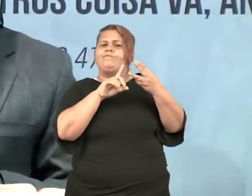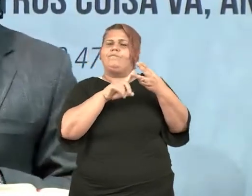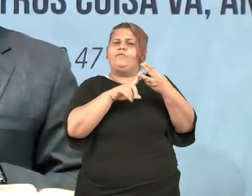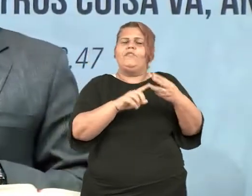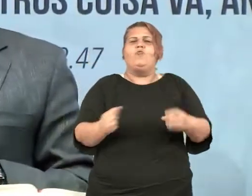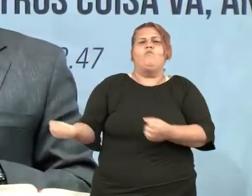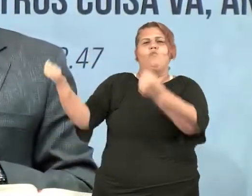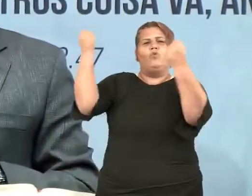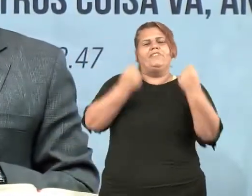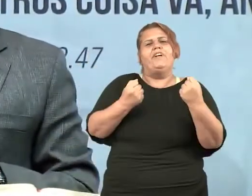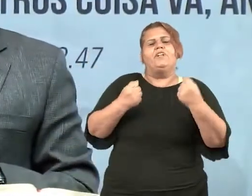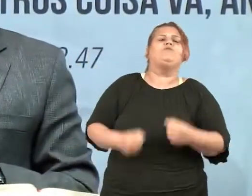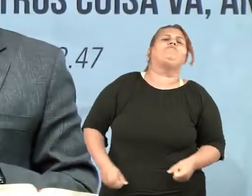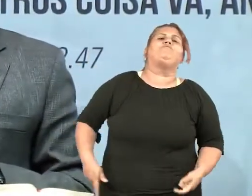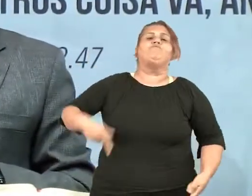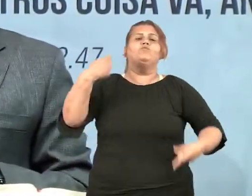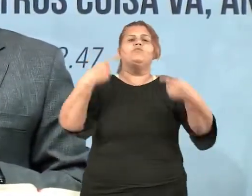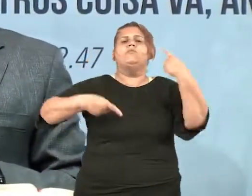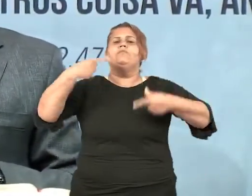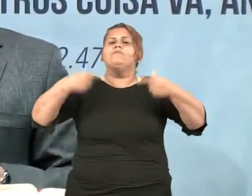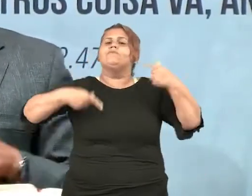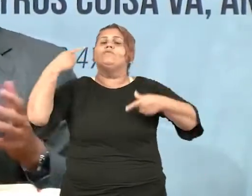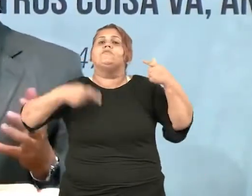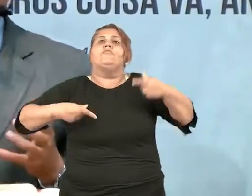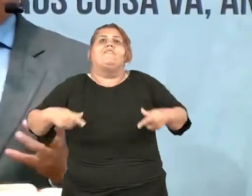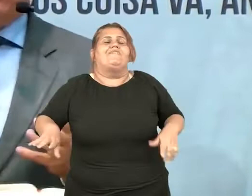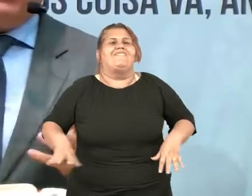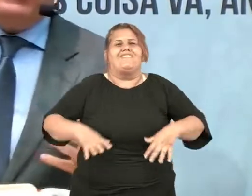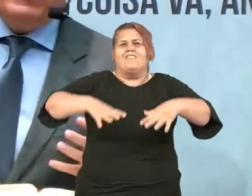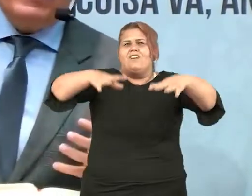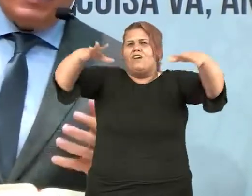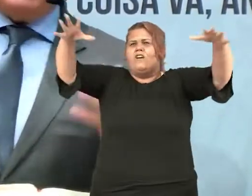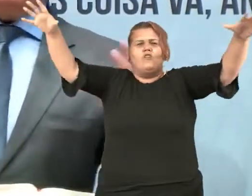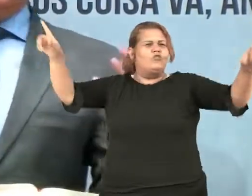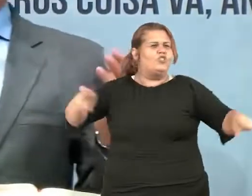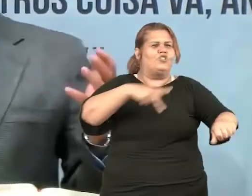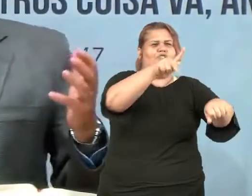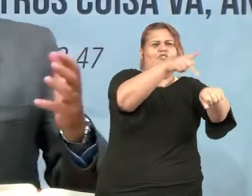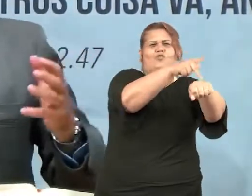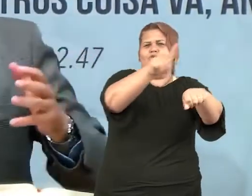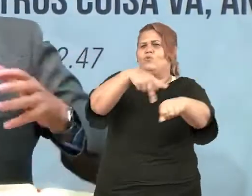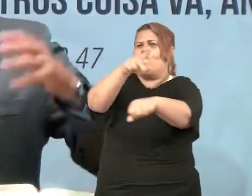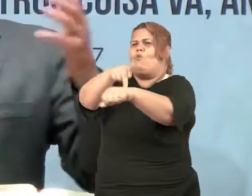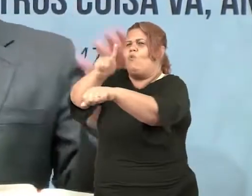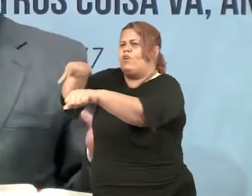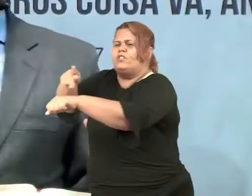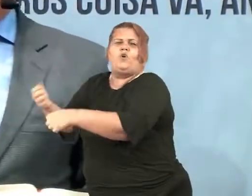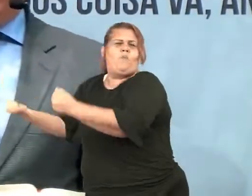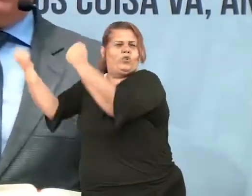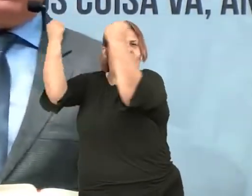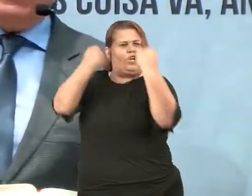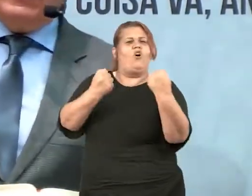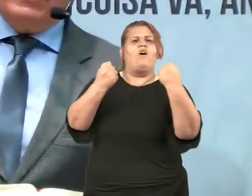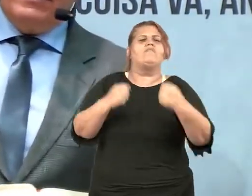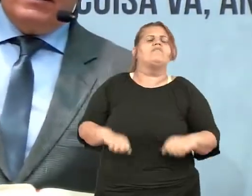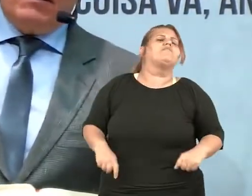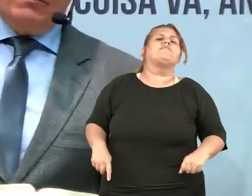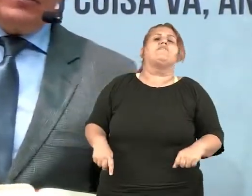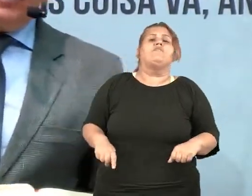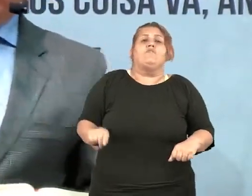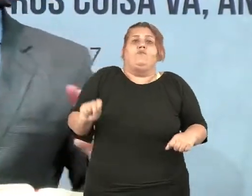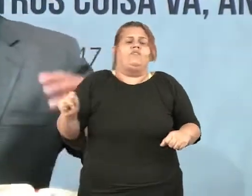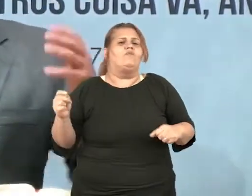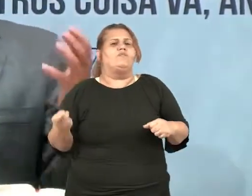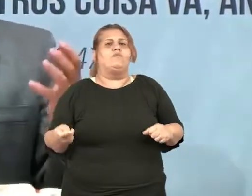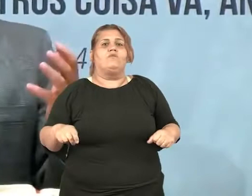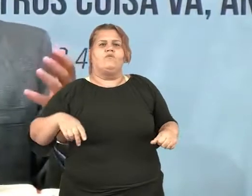é o poder político. As grandes nações, as ricas nações, as poderosas nações, com